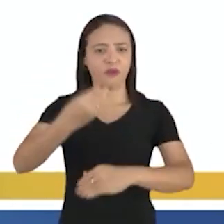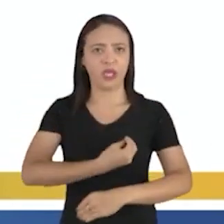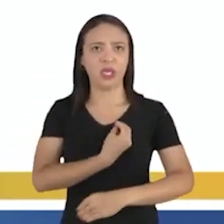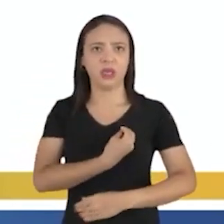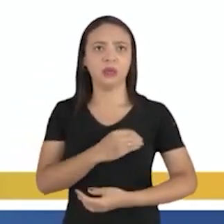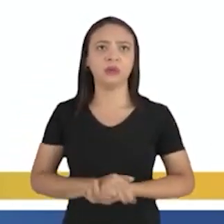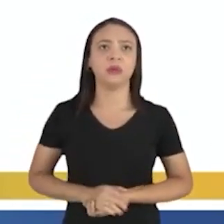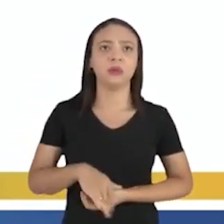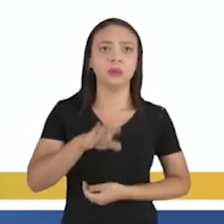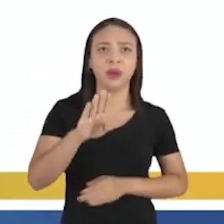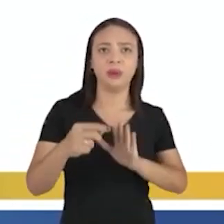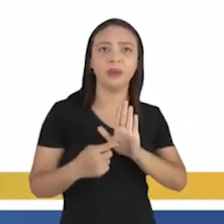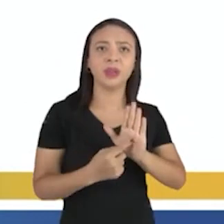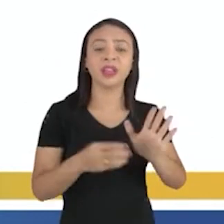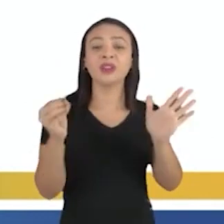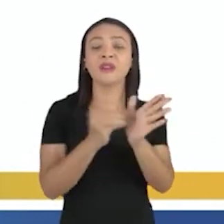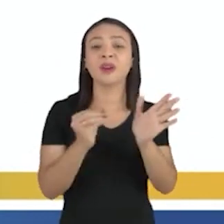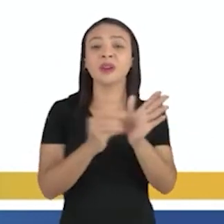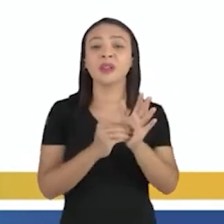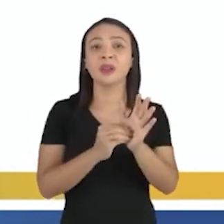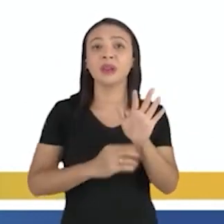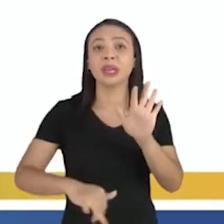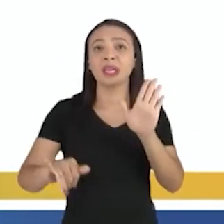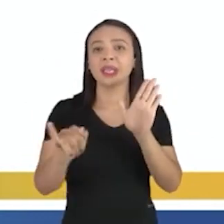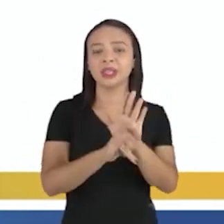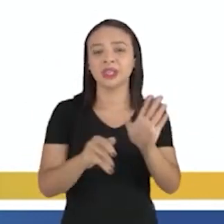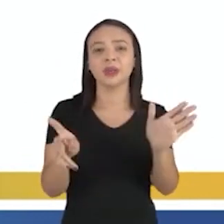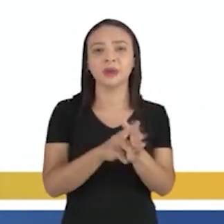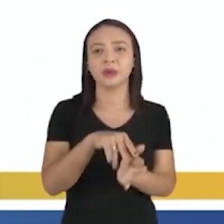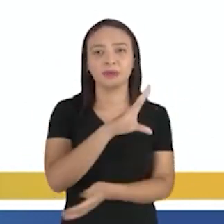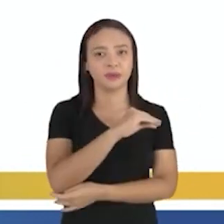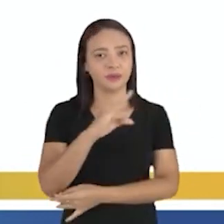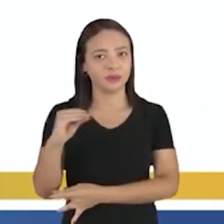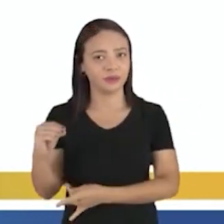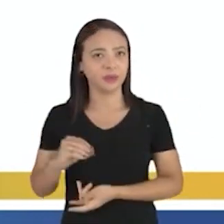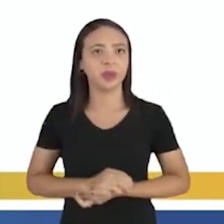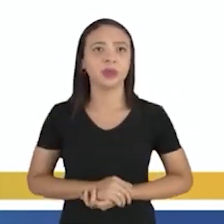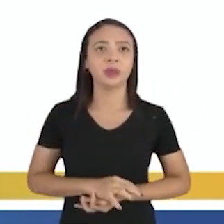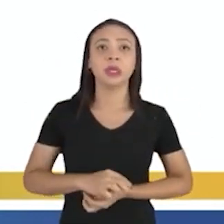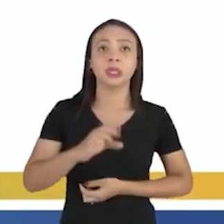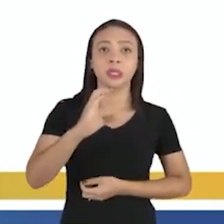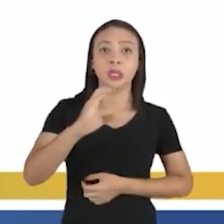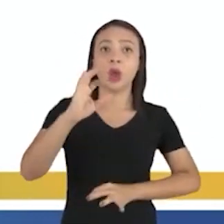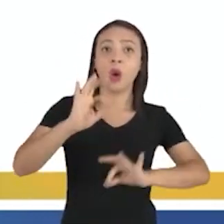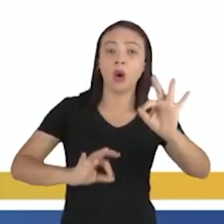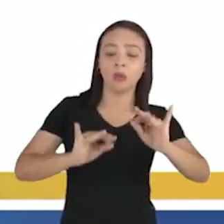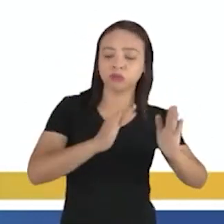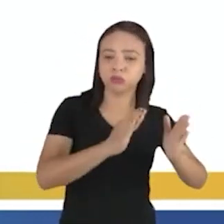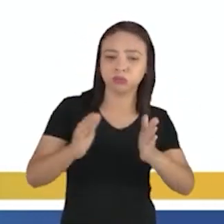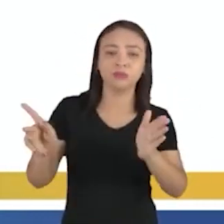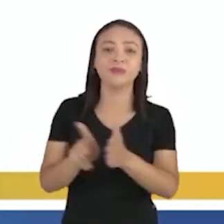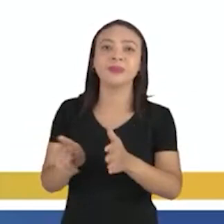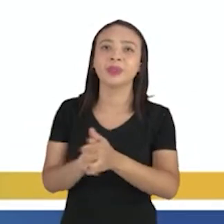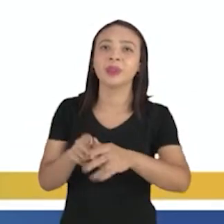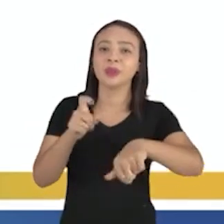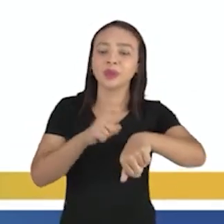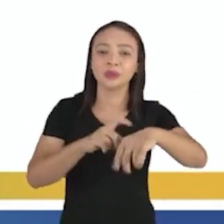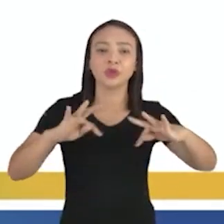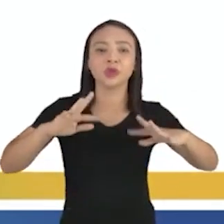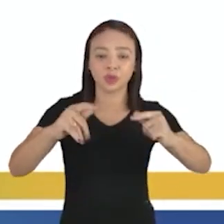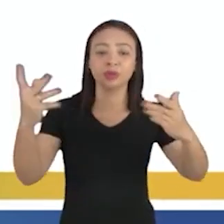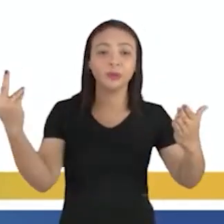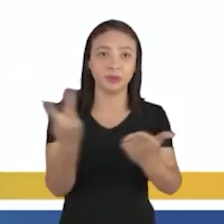a falta de identidade típica da adolescência. C. Organizar a sequência temporal dos